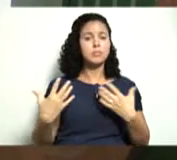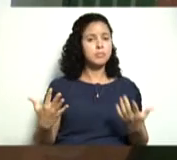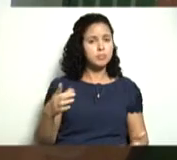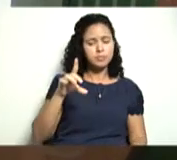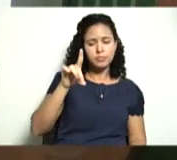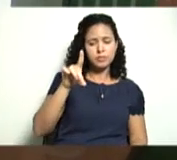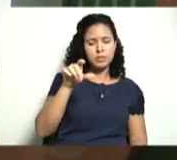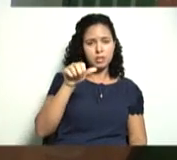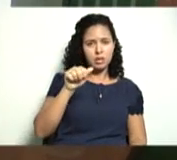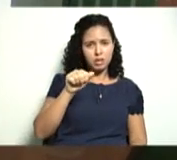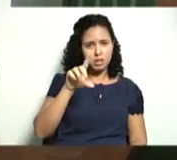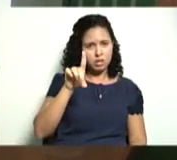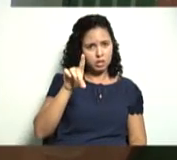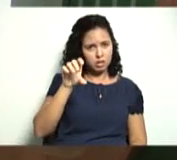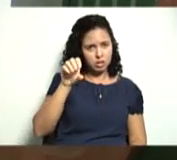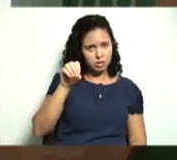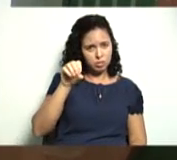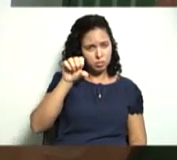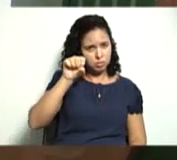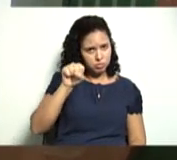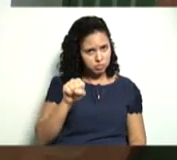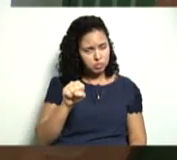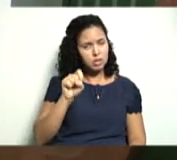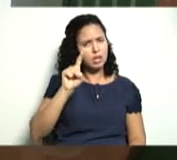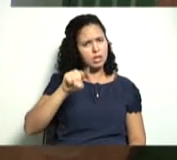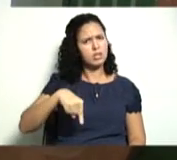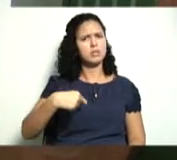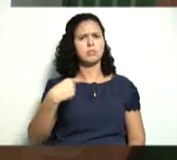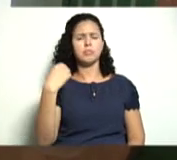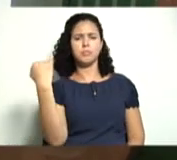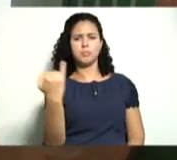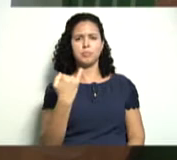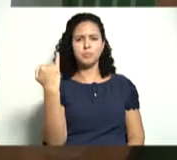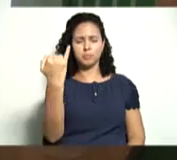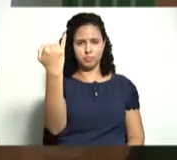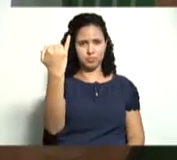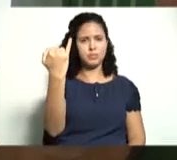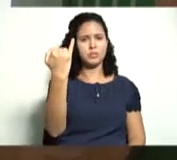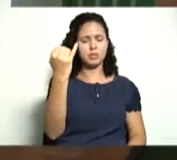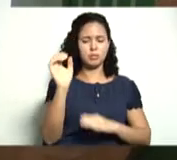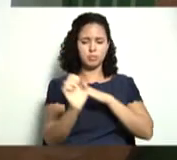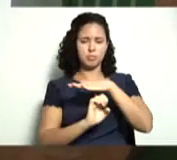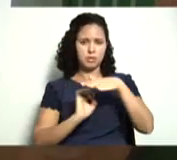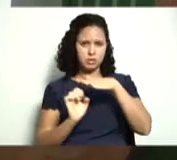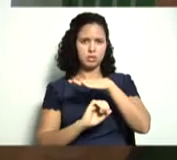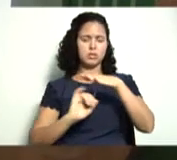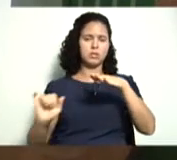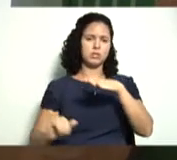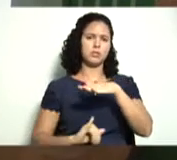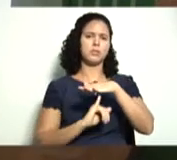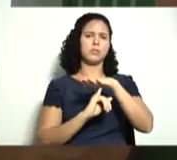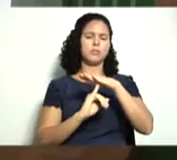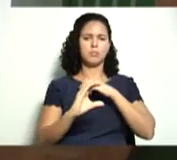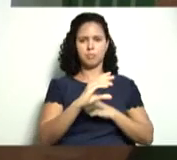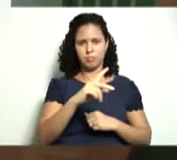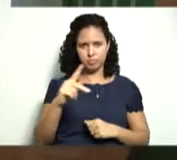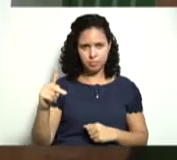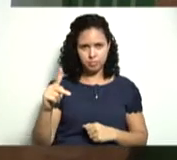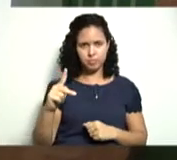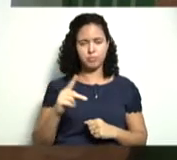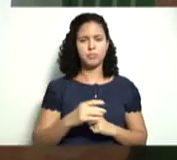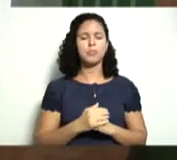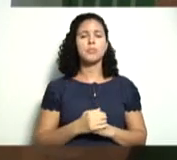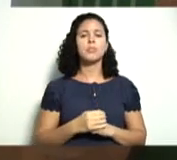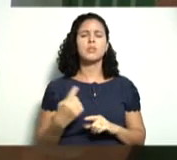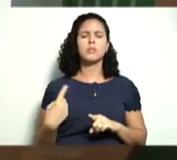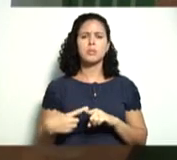é algo extremamente importante né pra empresa para instituições para a cooperativa aqui ela